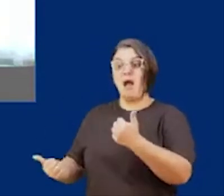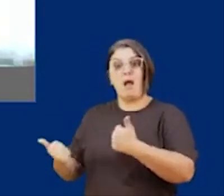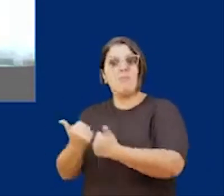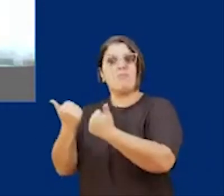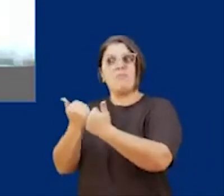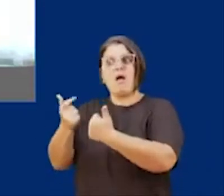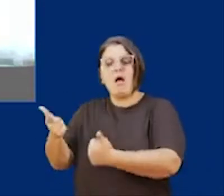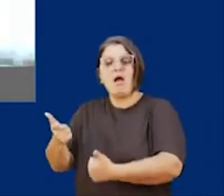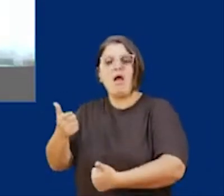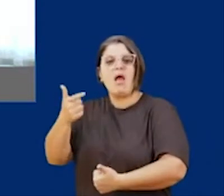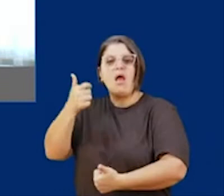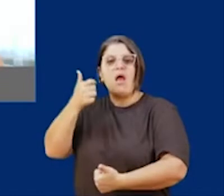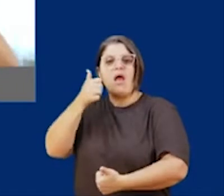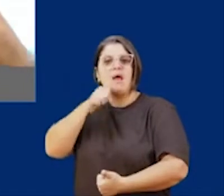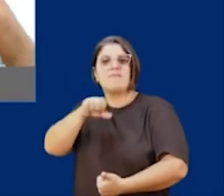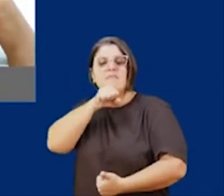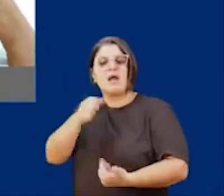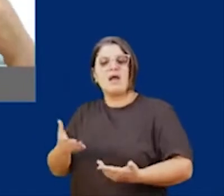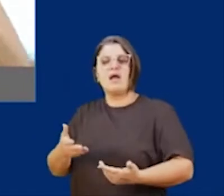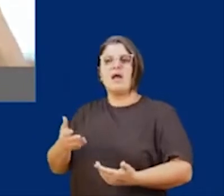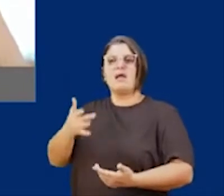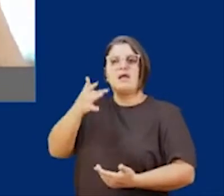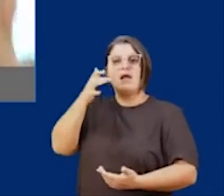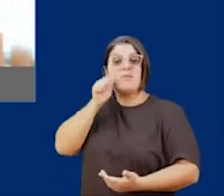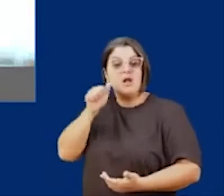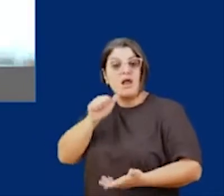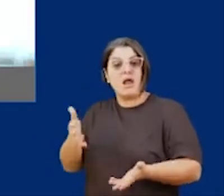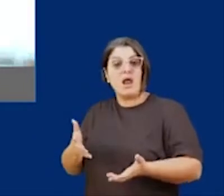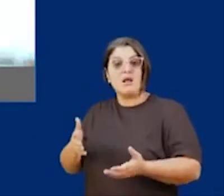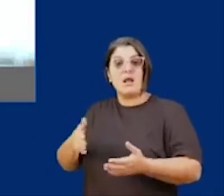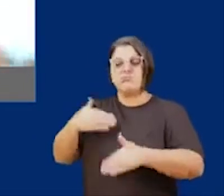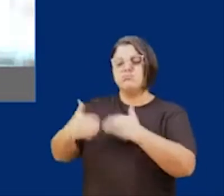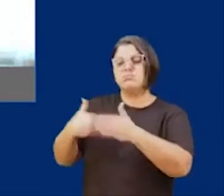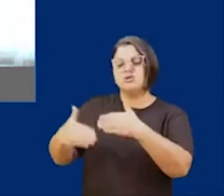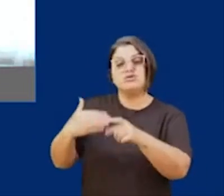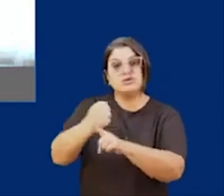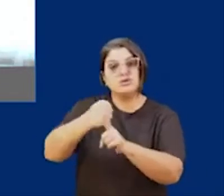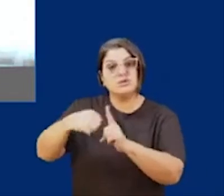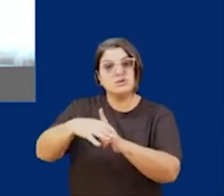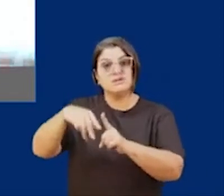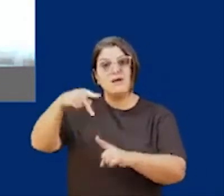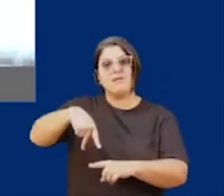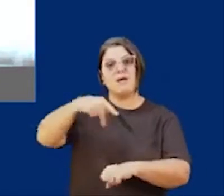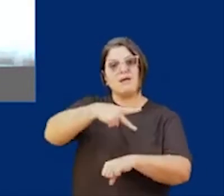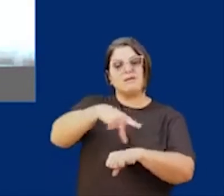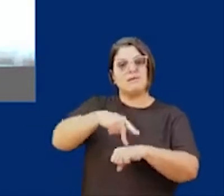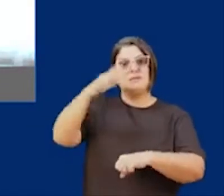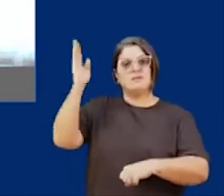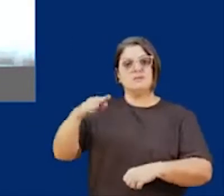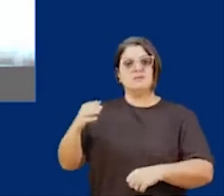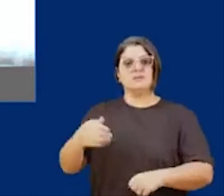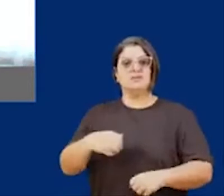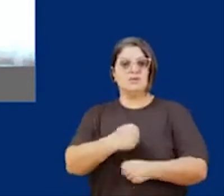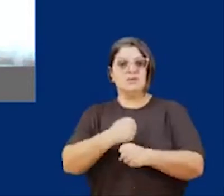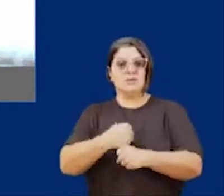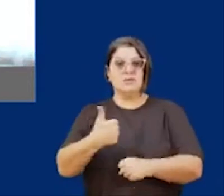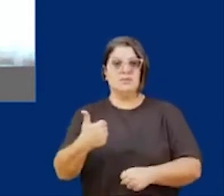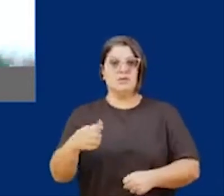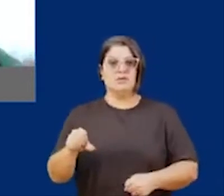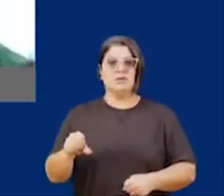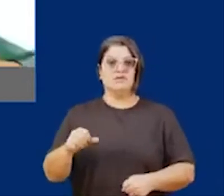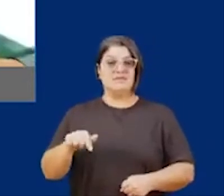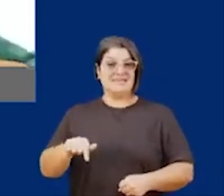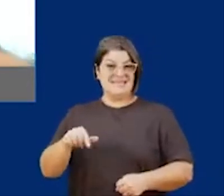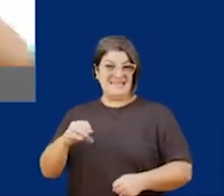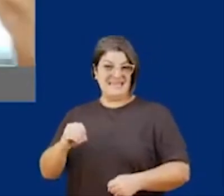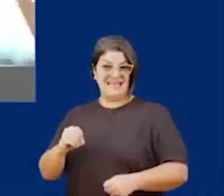muito importante essa ideia, assim, é um processo social que está acontecendo no Brasil. Na década de 70, a gente chegou praticamente a zero a prática da amamentação.